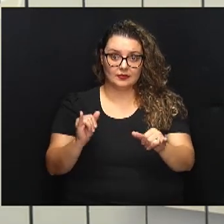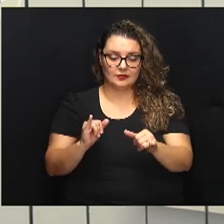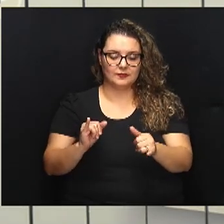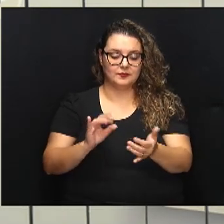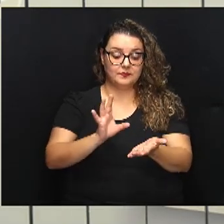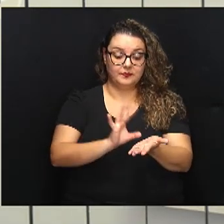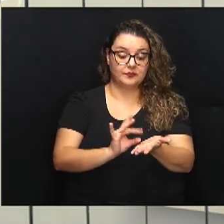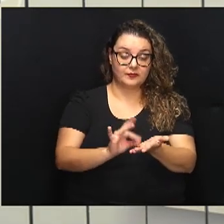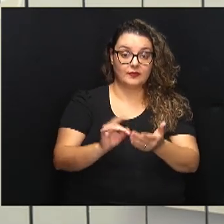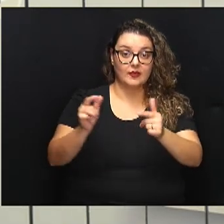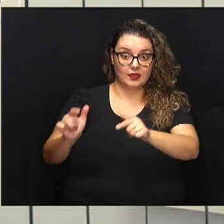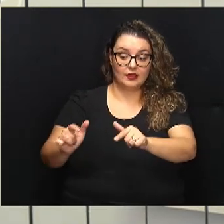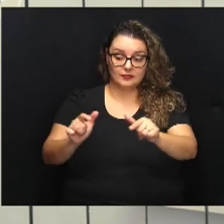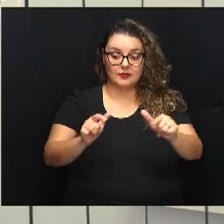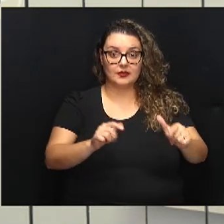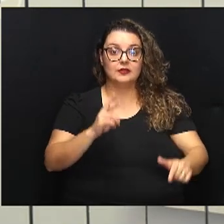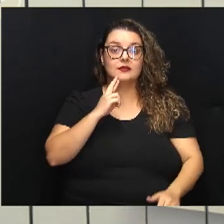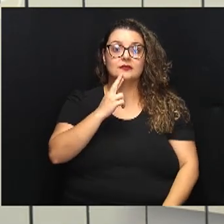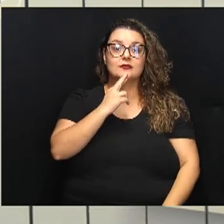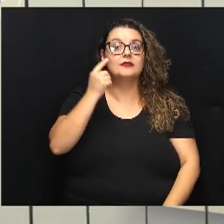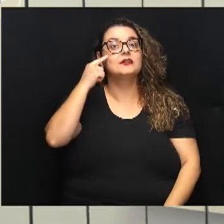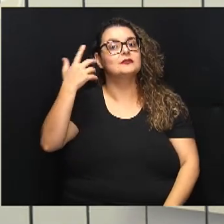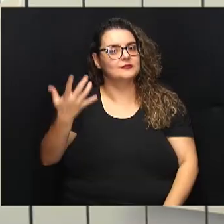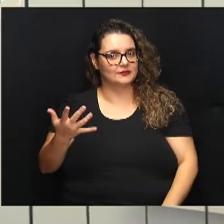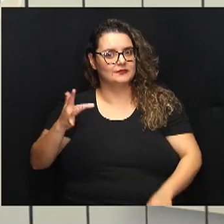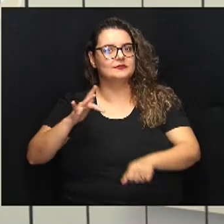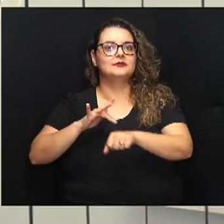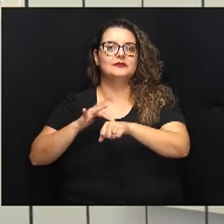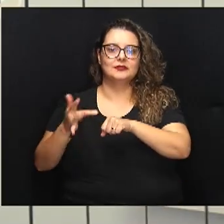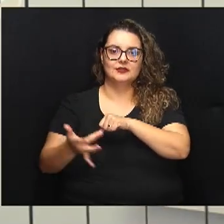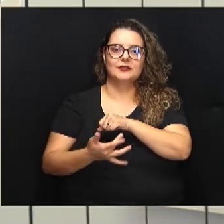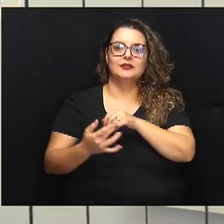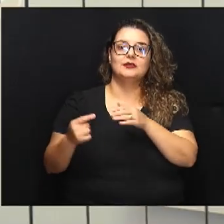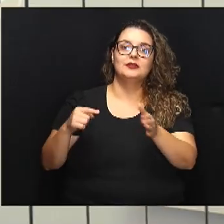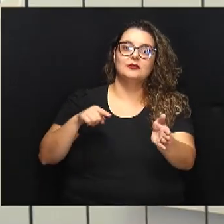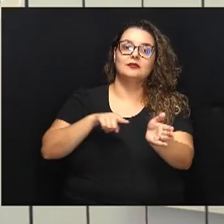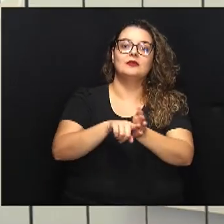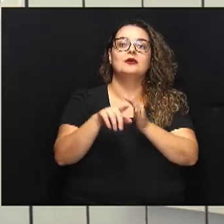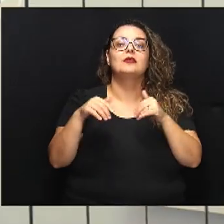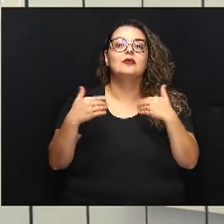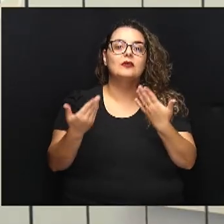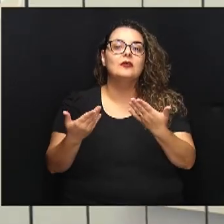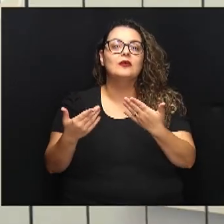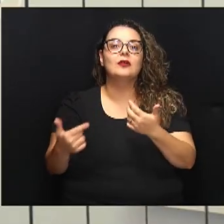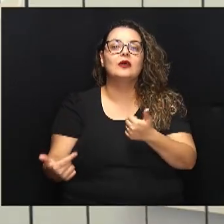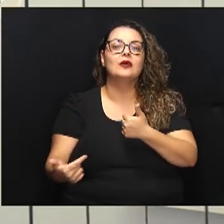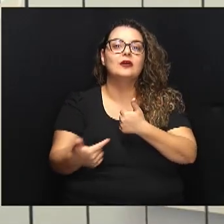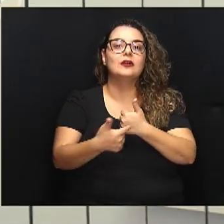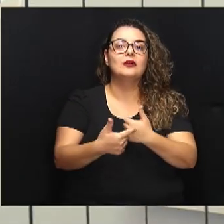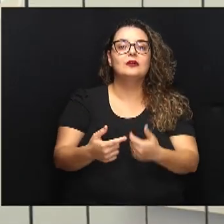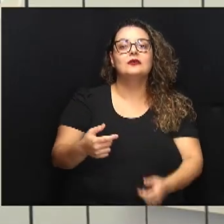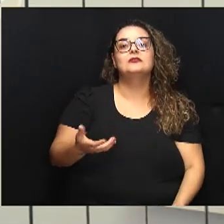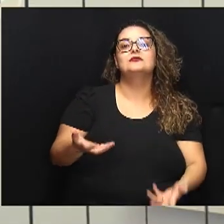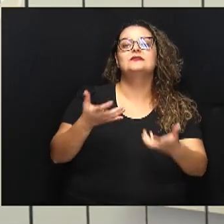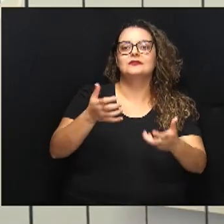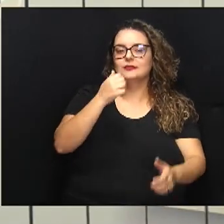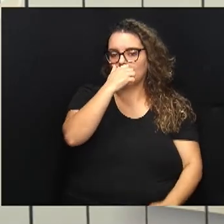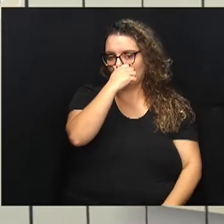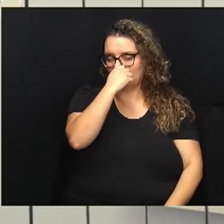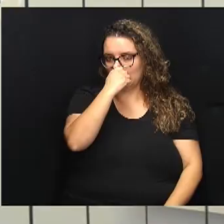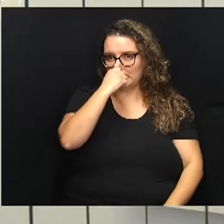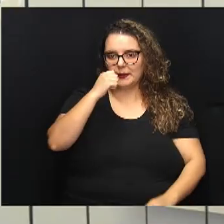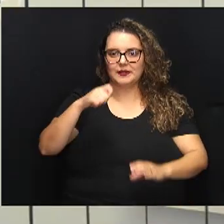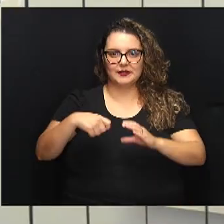no restaurante são pensados para a rede social e pergunta que tipo de curtida que ele quer. E aí o vídeo ele